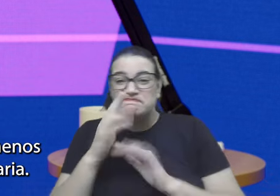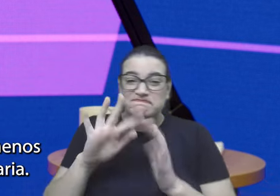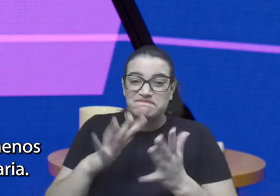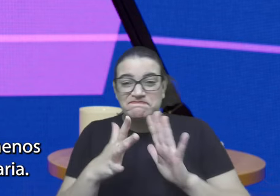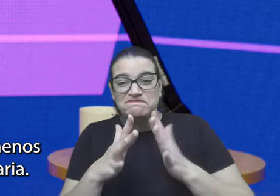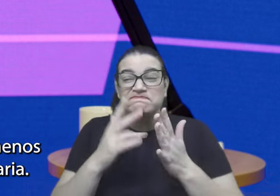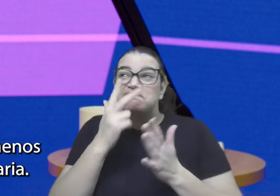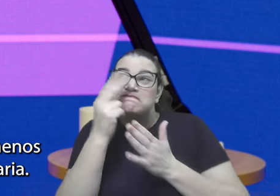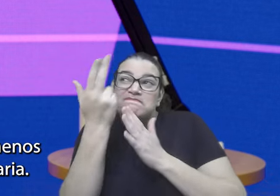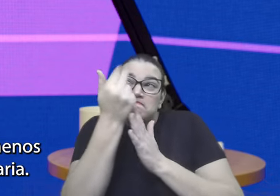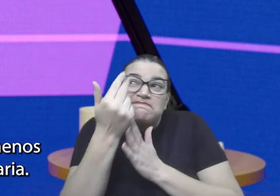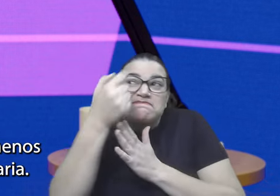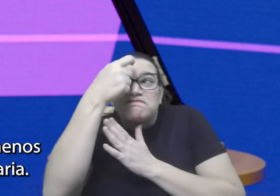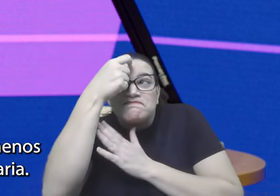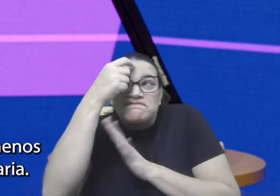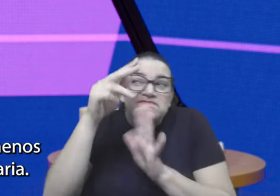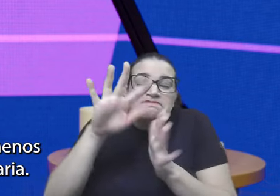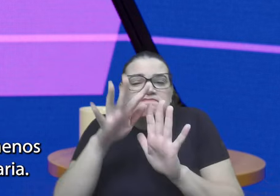né